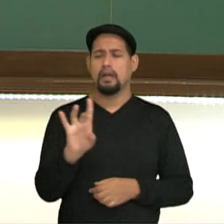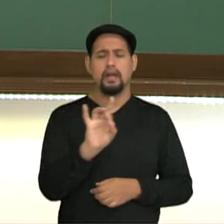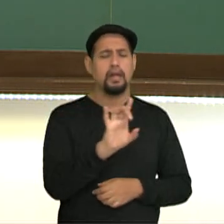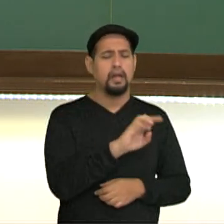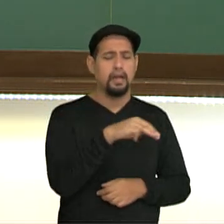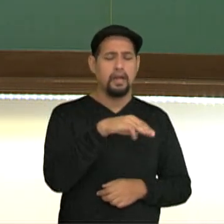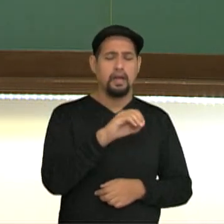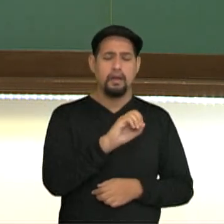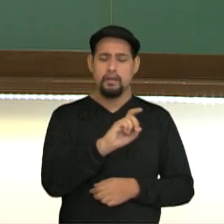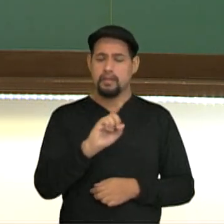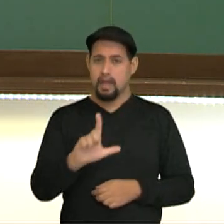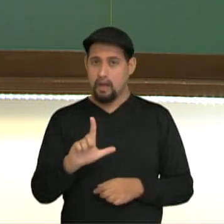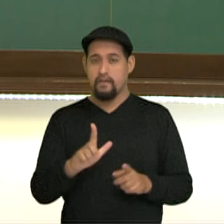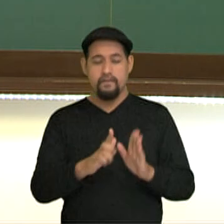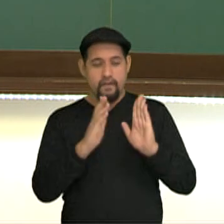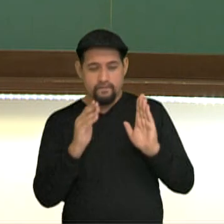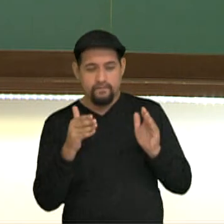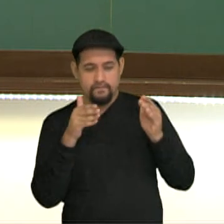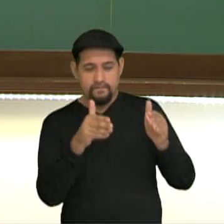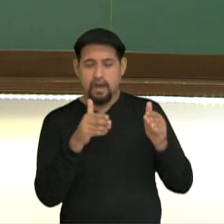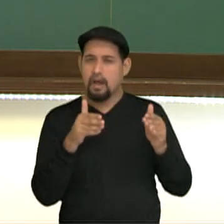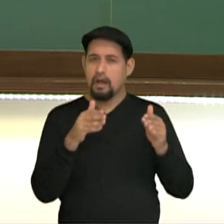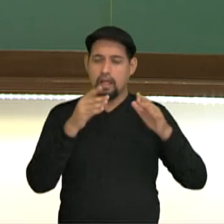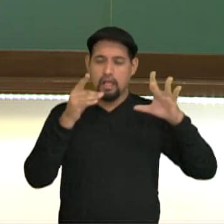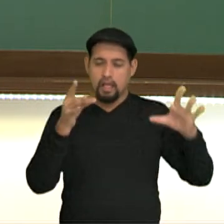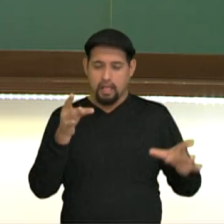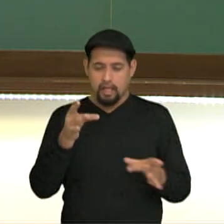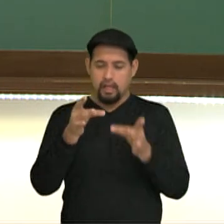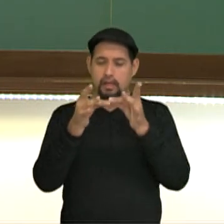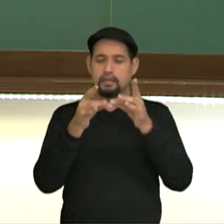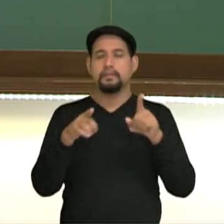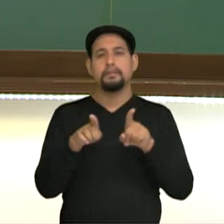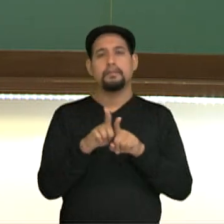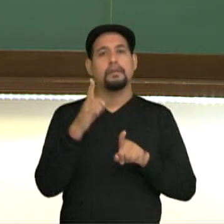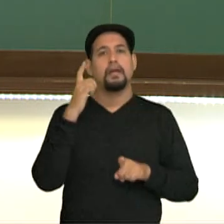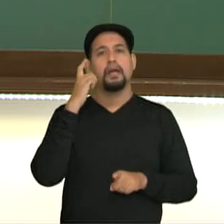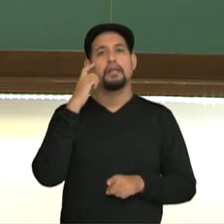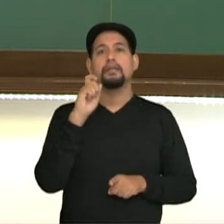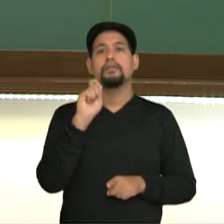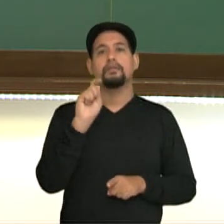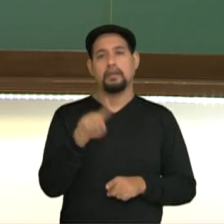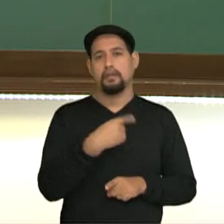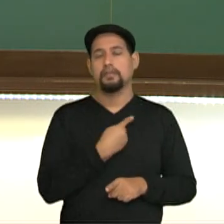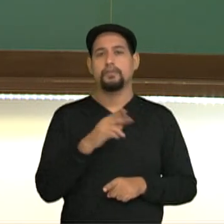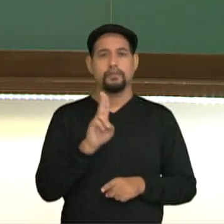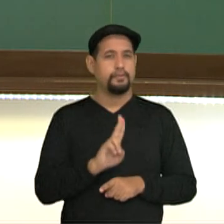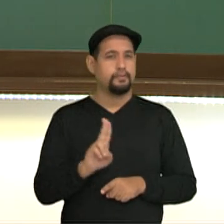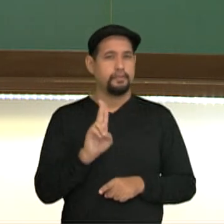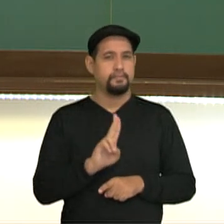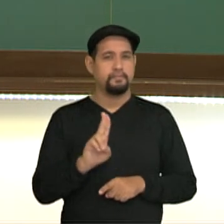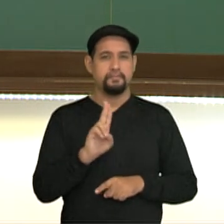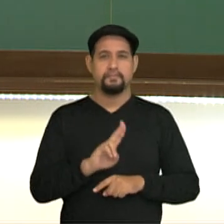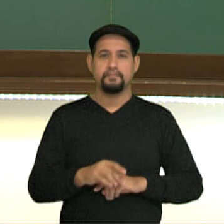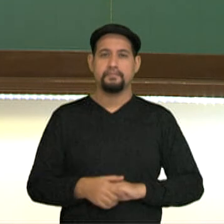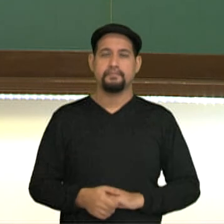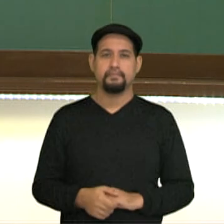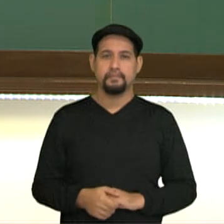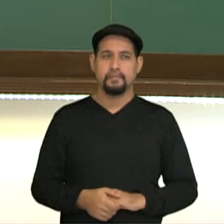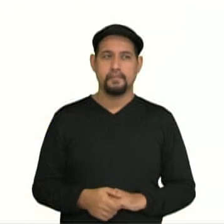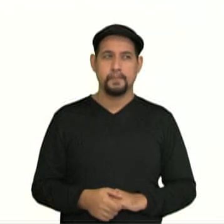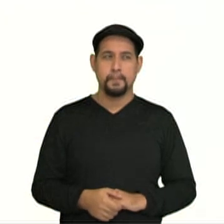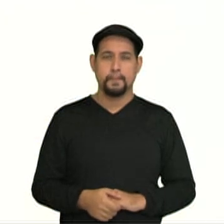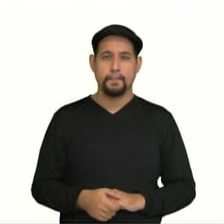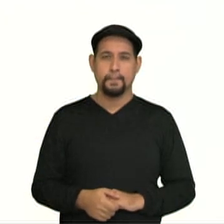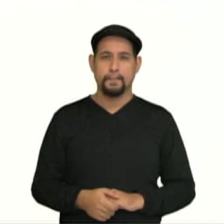vai enfatizar, vai complementar a expressão que nós estamos utilizando. Knew